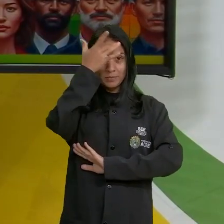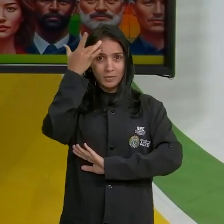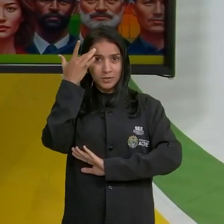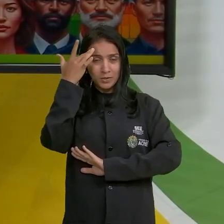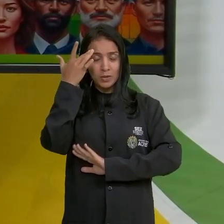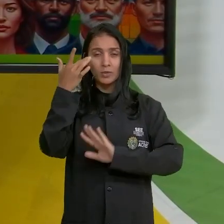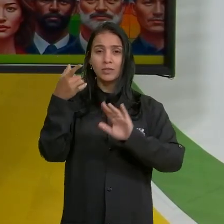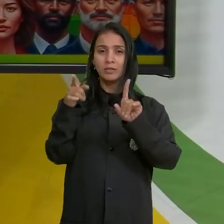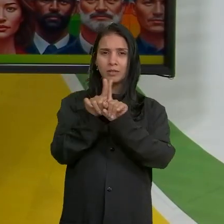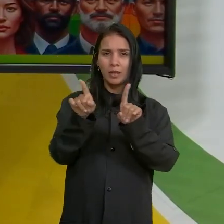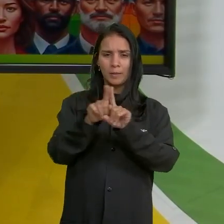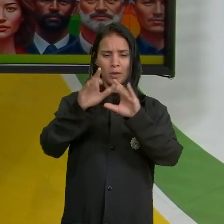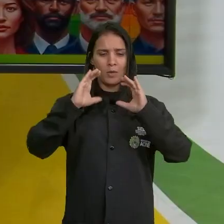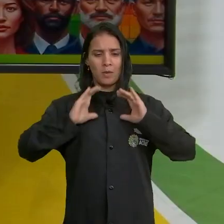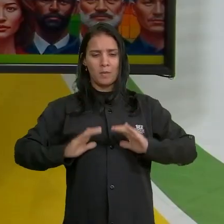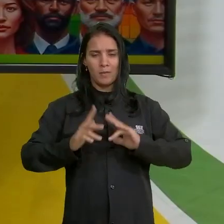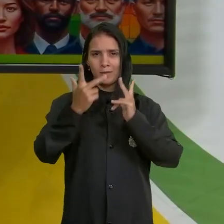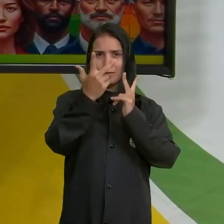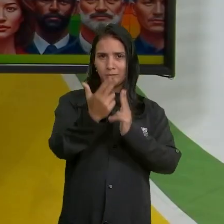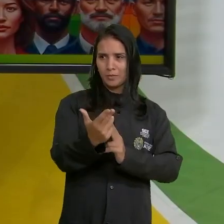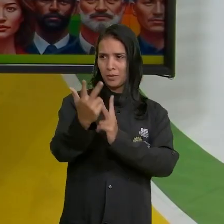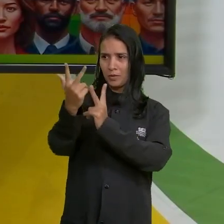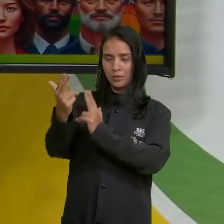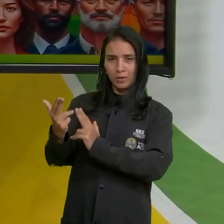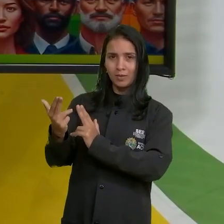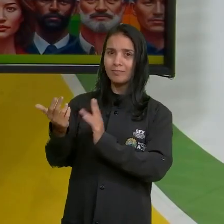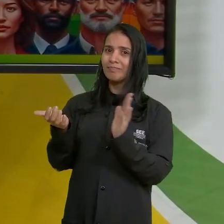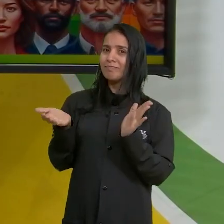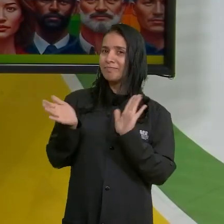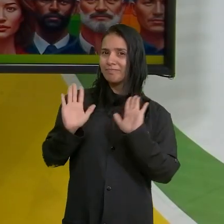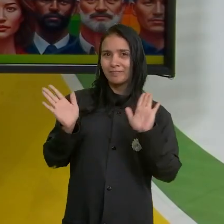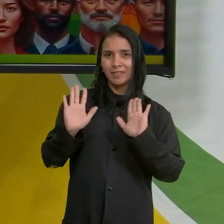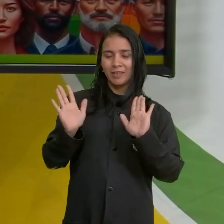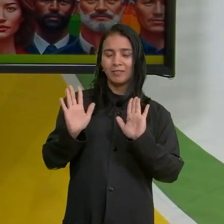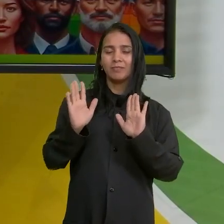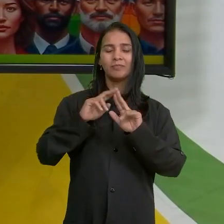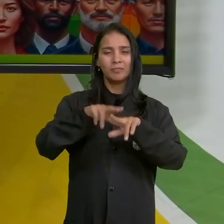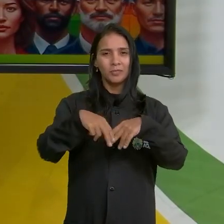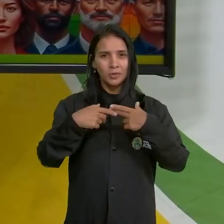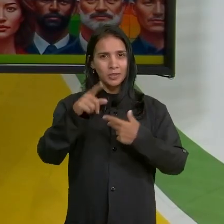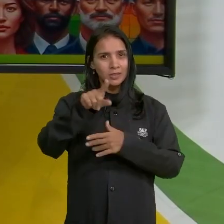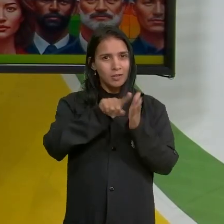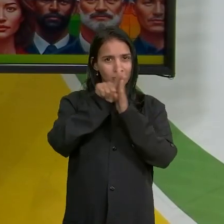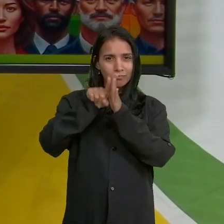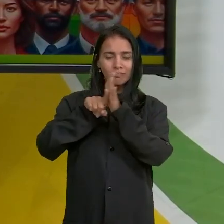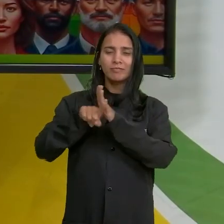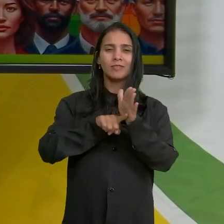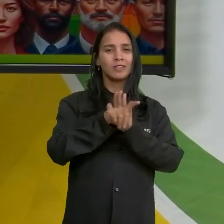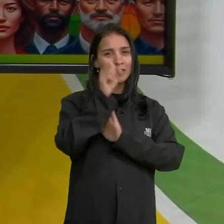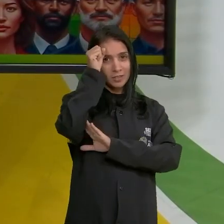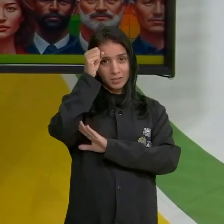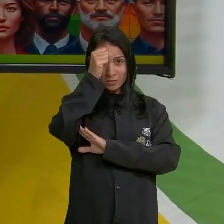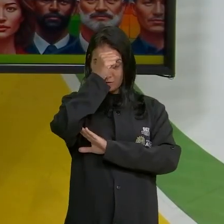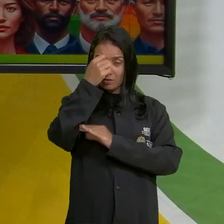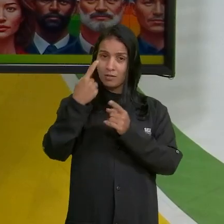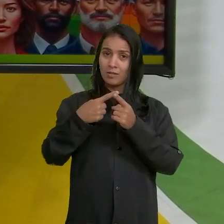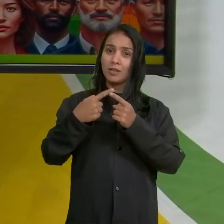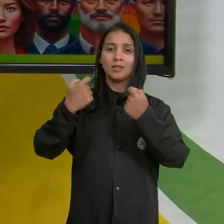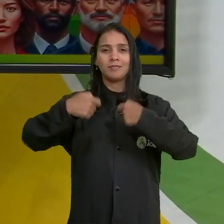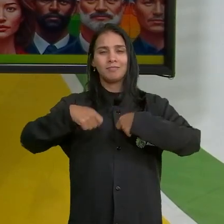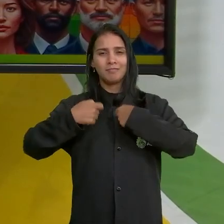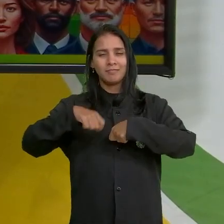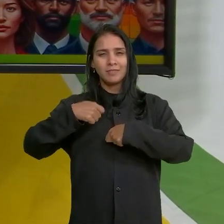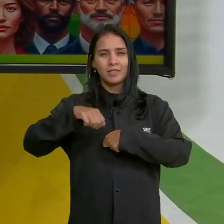mesma maneira. Ou, por que não dizer, na sociologia, e quando nós levamos em consideração